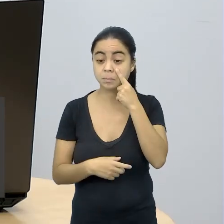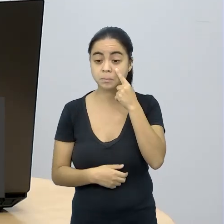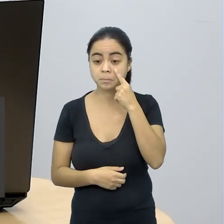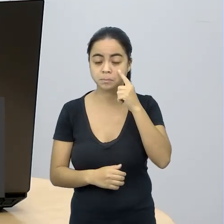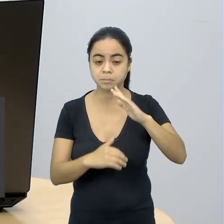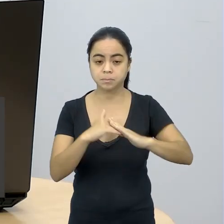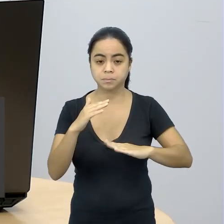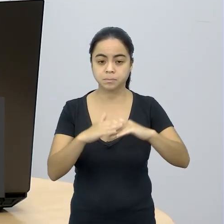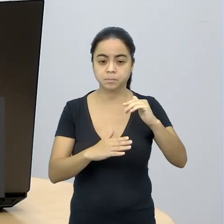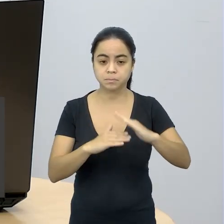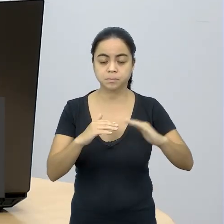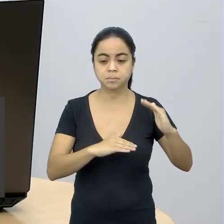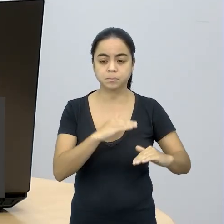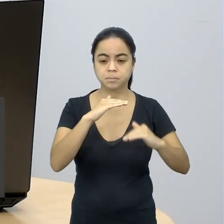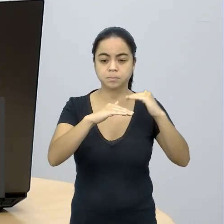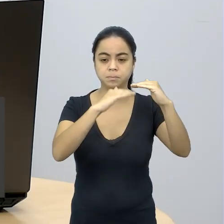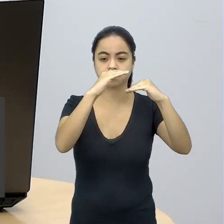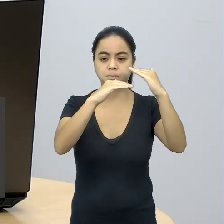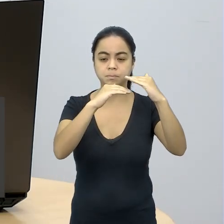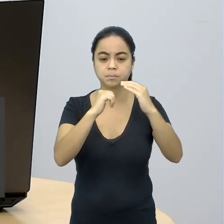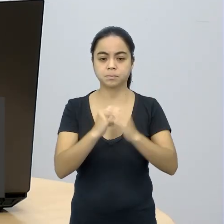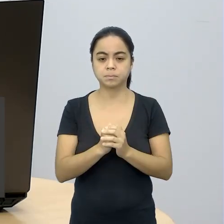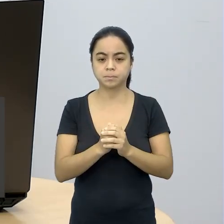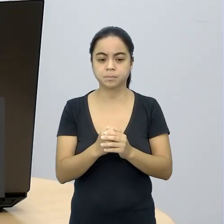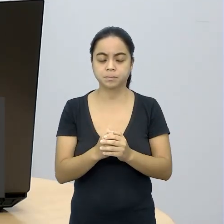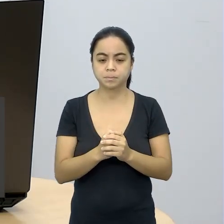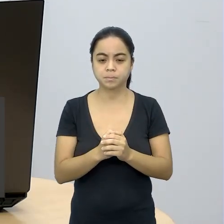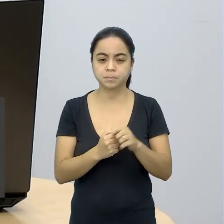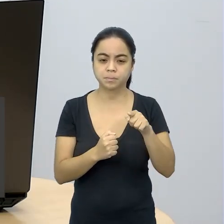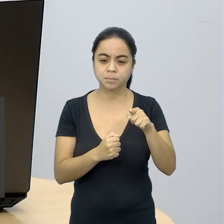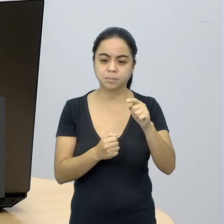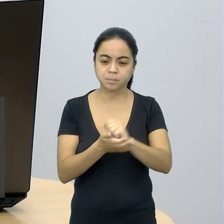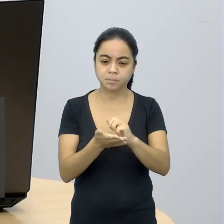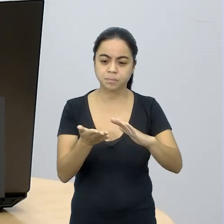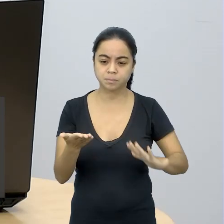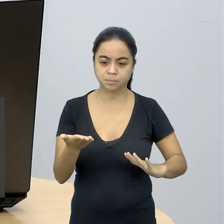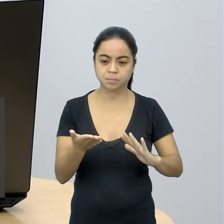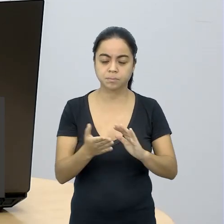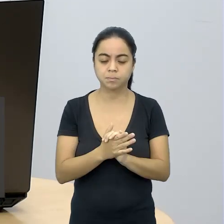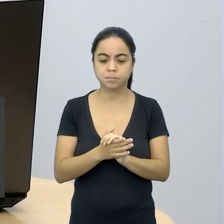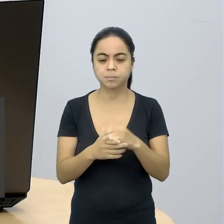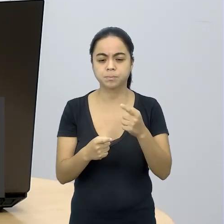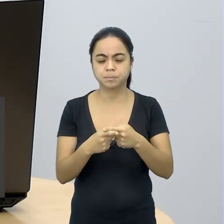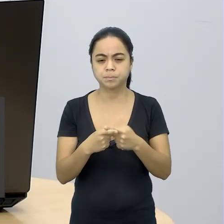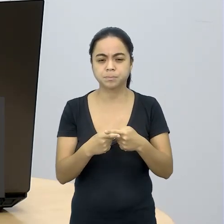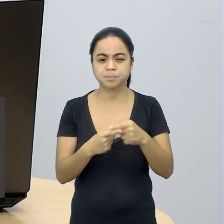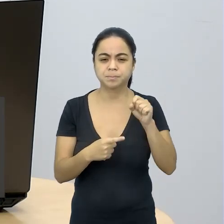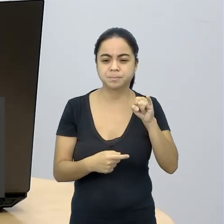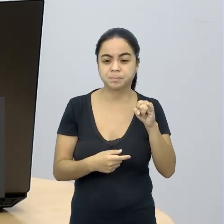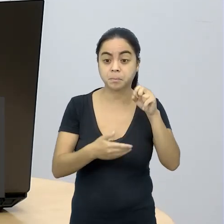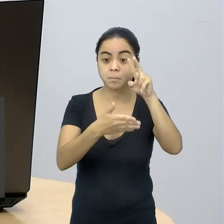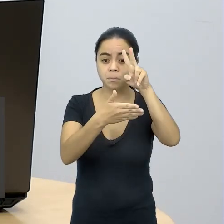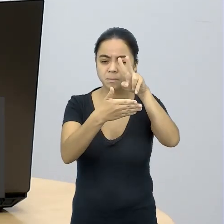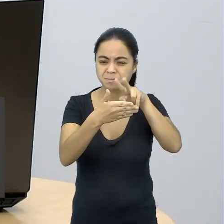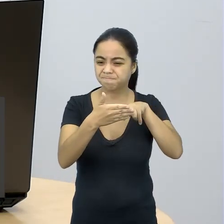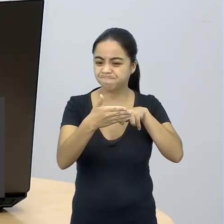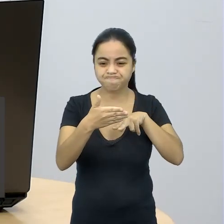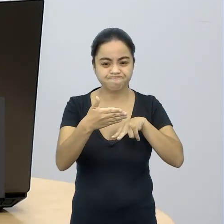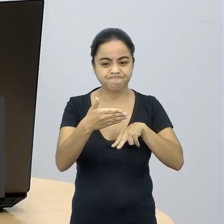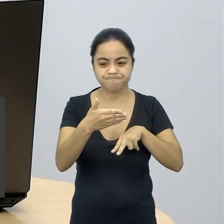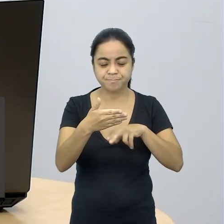habilidade que foi construída para aquela atividade. Porque se ele não ler antes